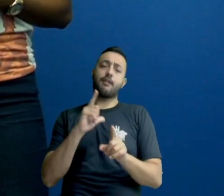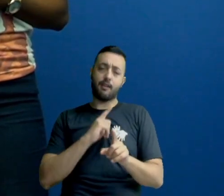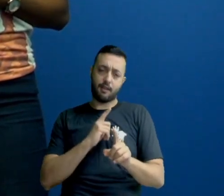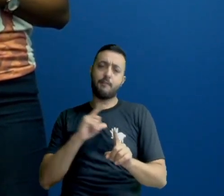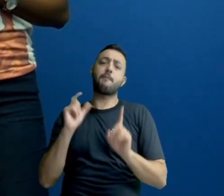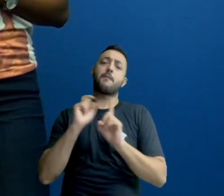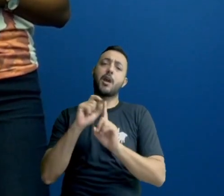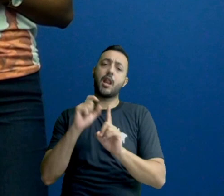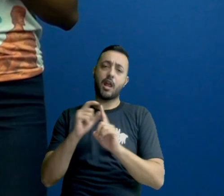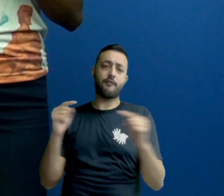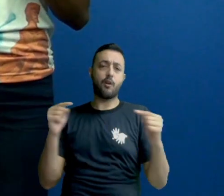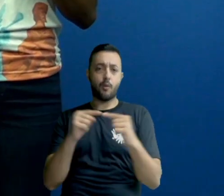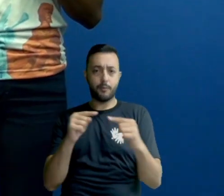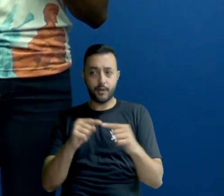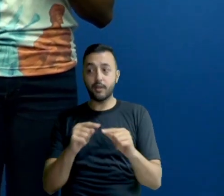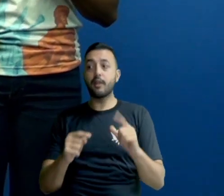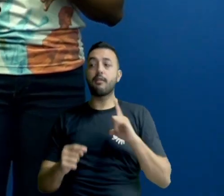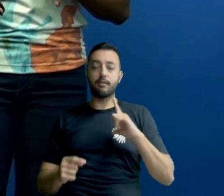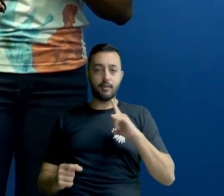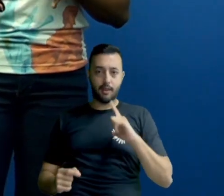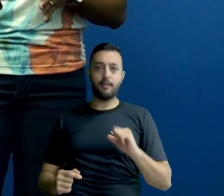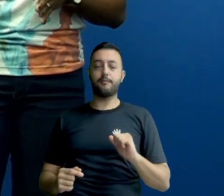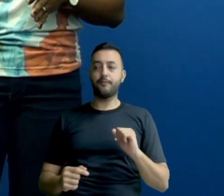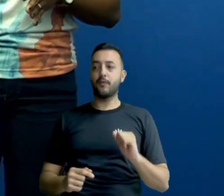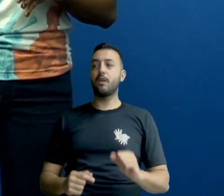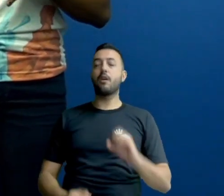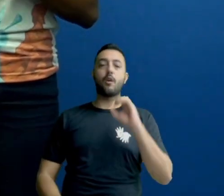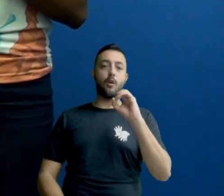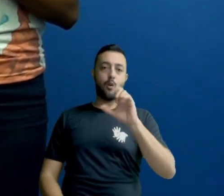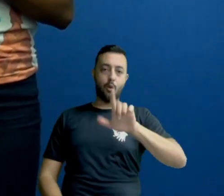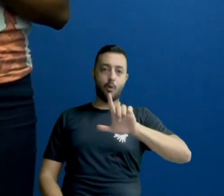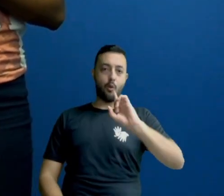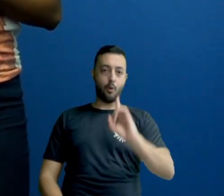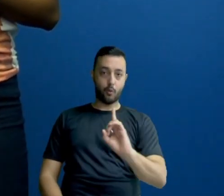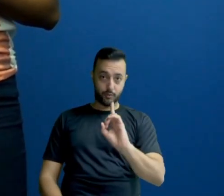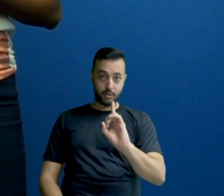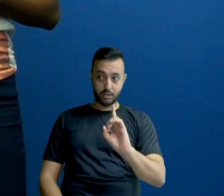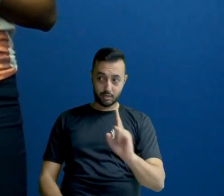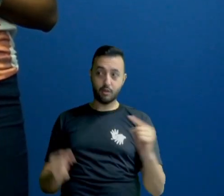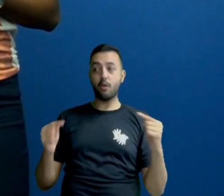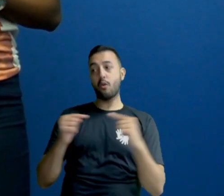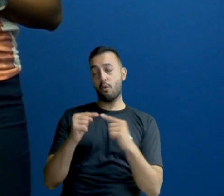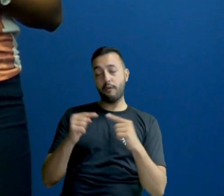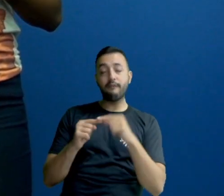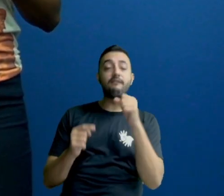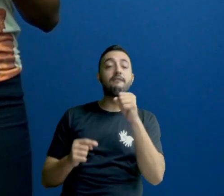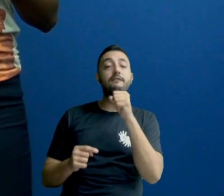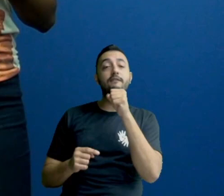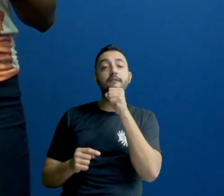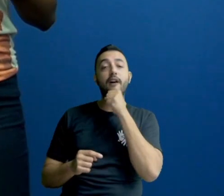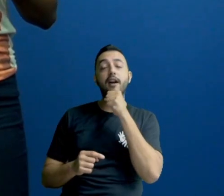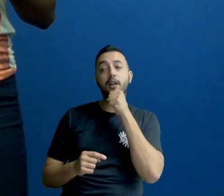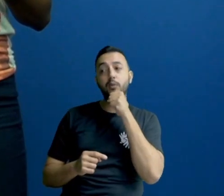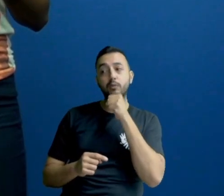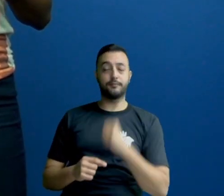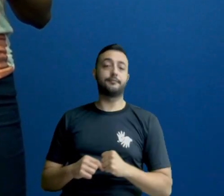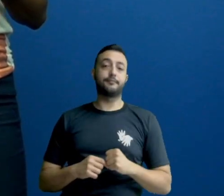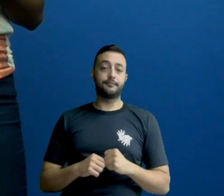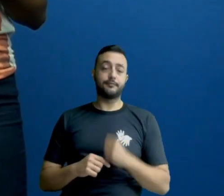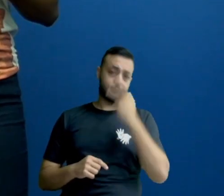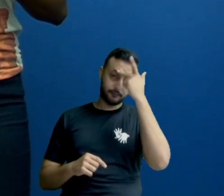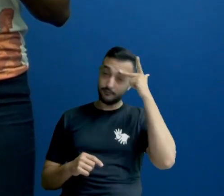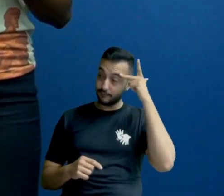a este caso. Então, nós temos old, que representa aí o velho. Então, quando você quiser falar